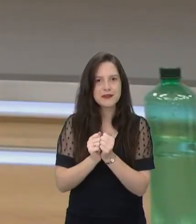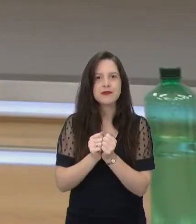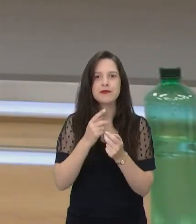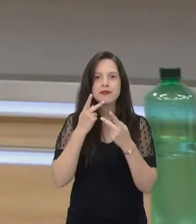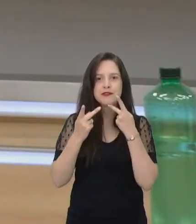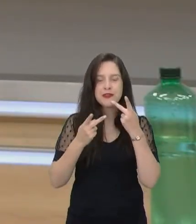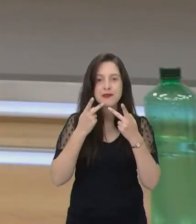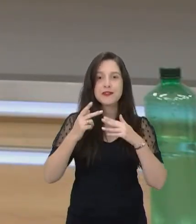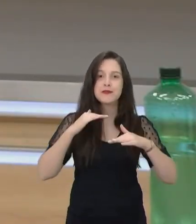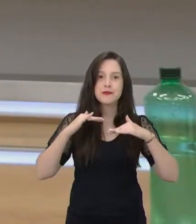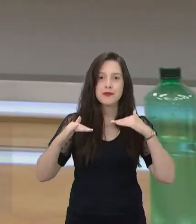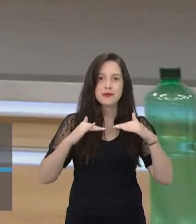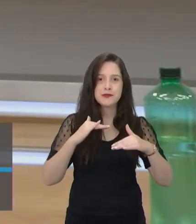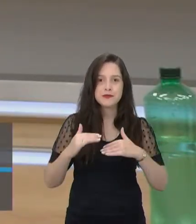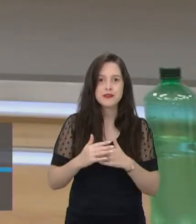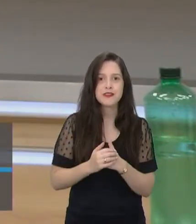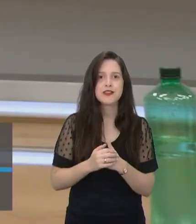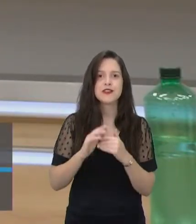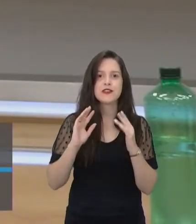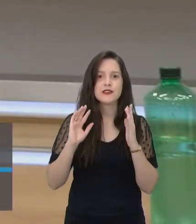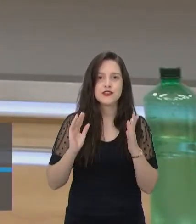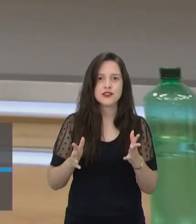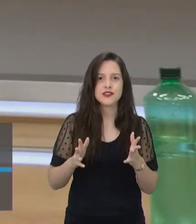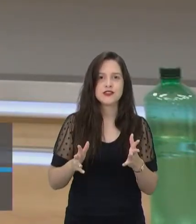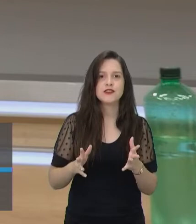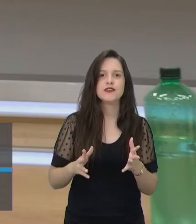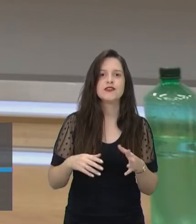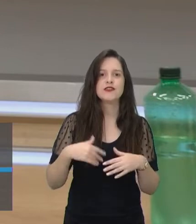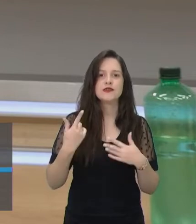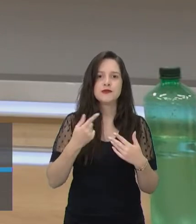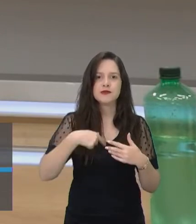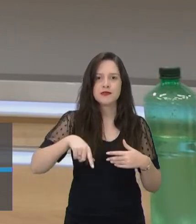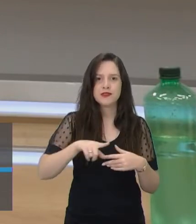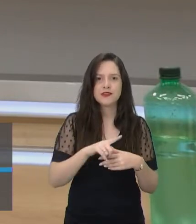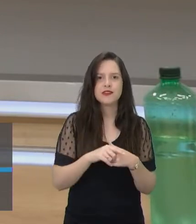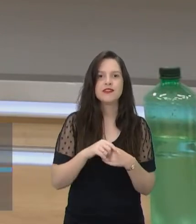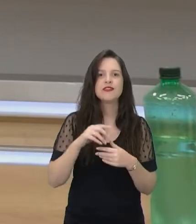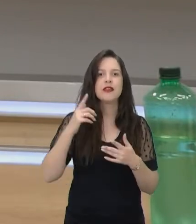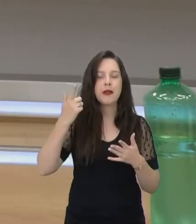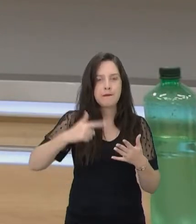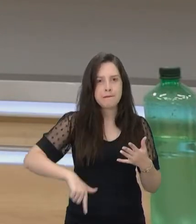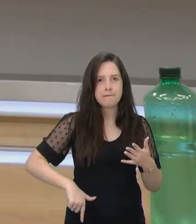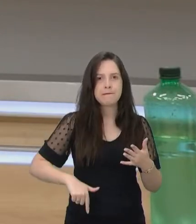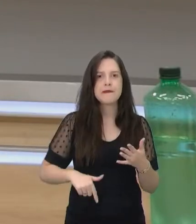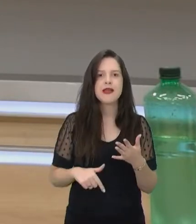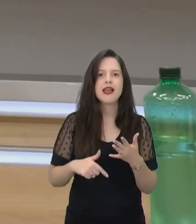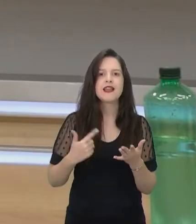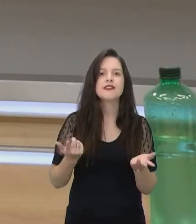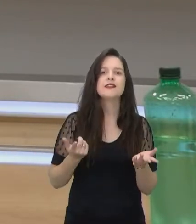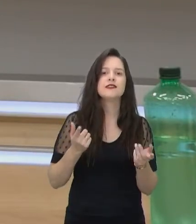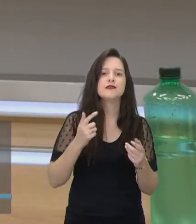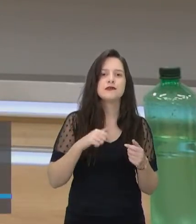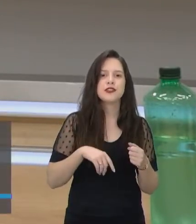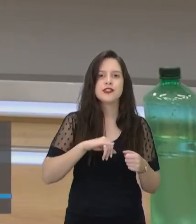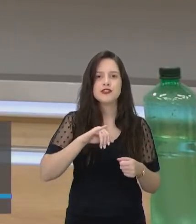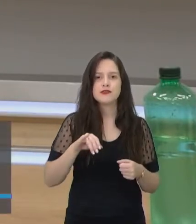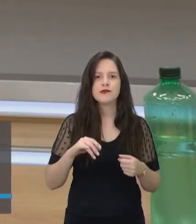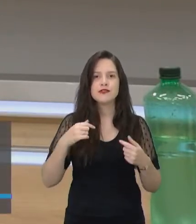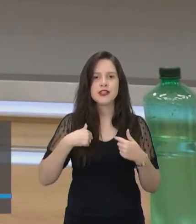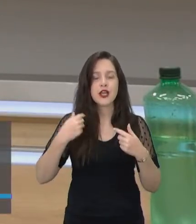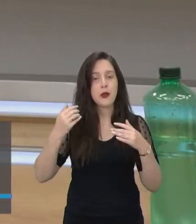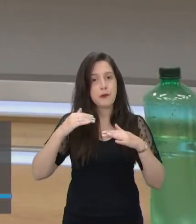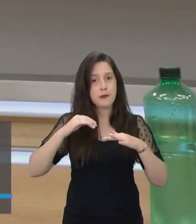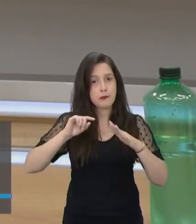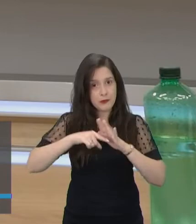sobre o desenvolvimento, já numa outra pegada. Antes a gente estava introduzindo o assunto, agora a gente vai já buscar mais dados, já buscar mais um